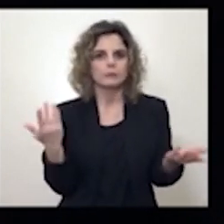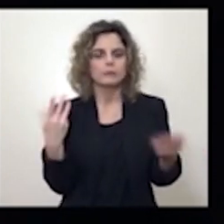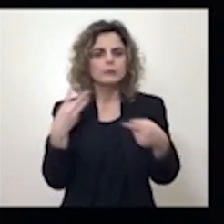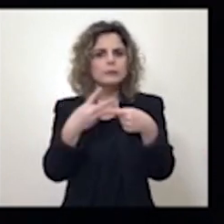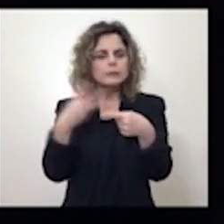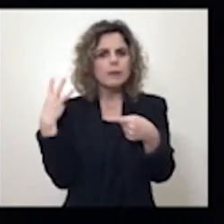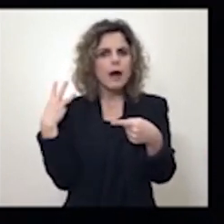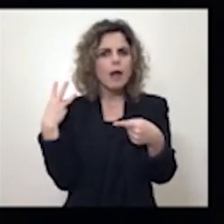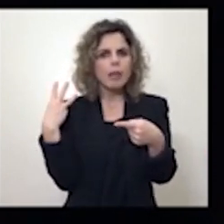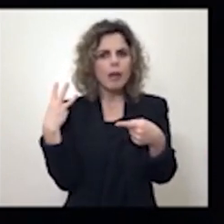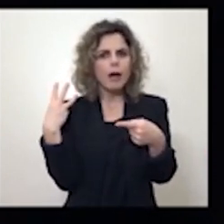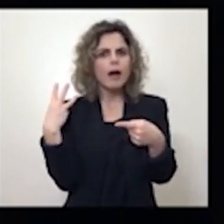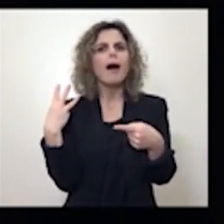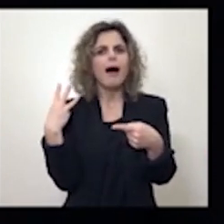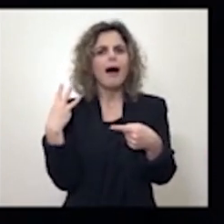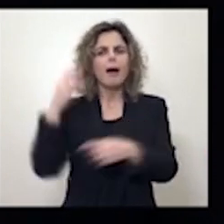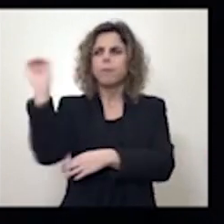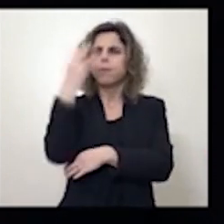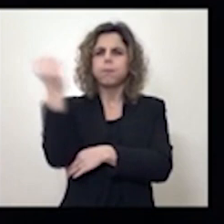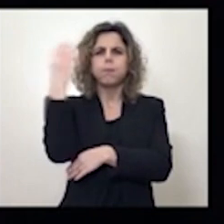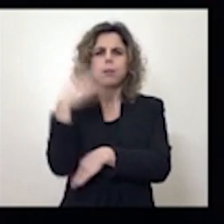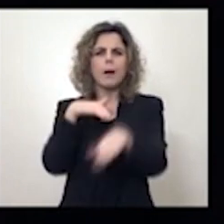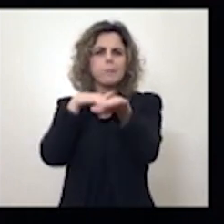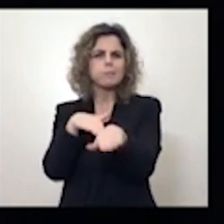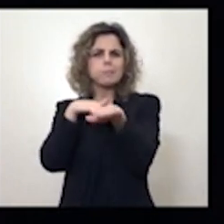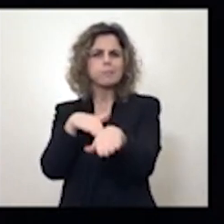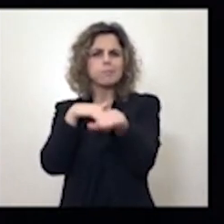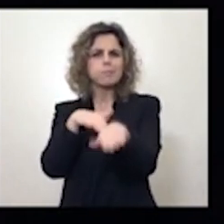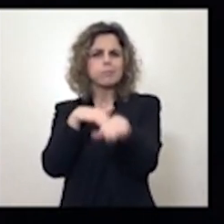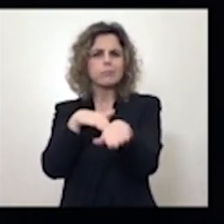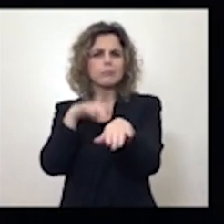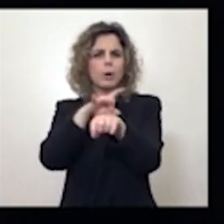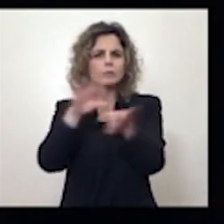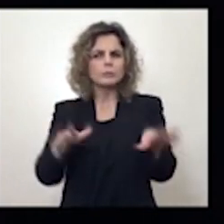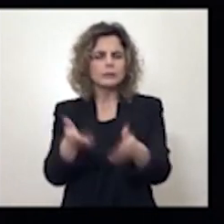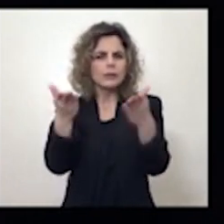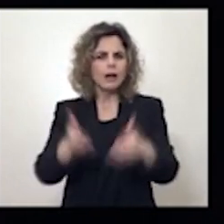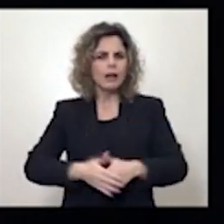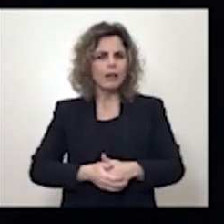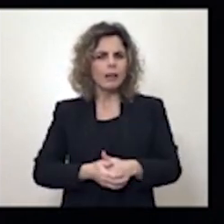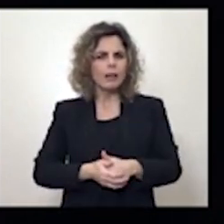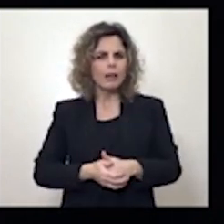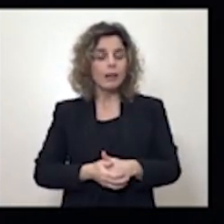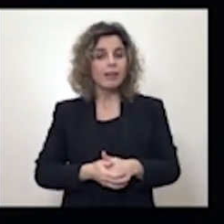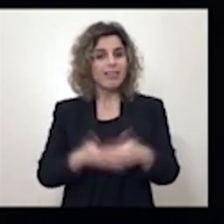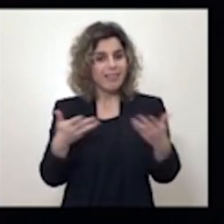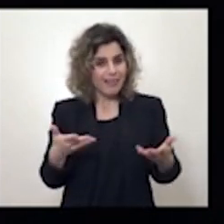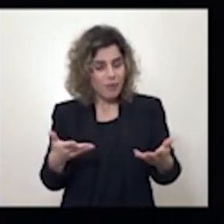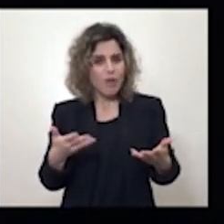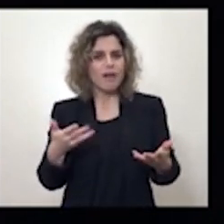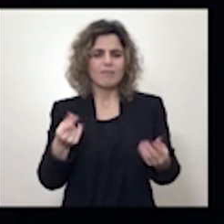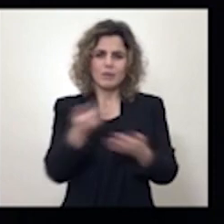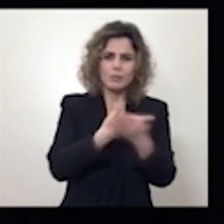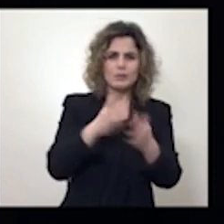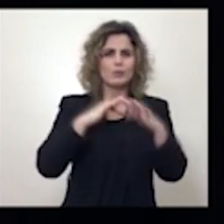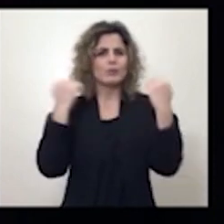semanas são as filas de ambulâncias à porta dos hospitais. Pior do que vivem agora a economia, a sociedade,